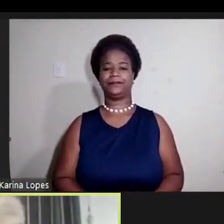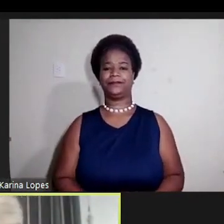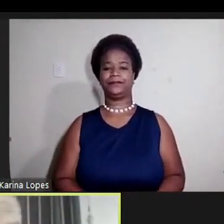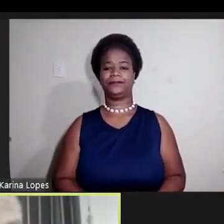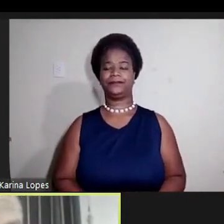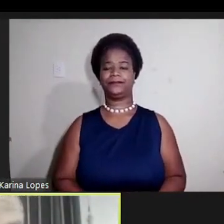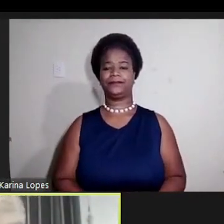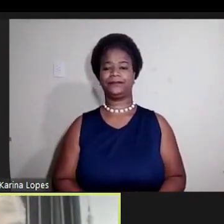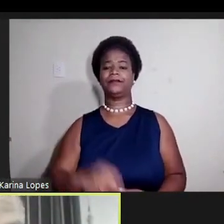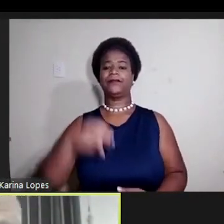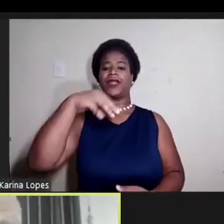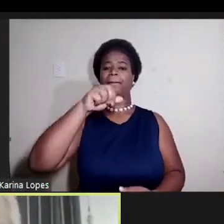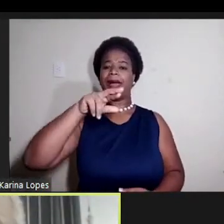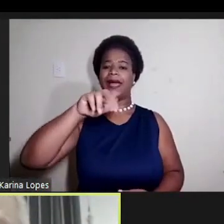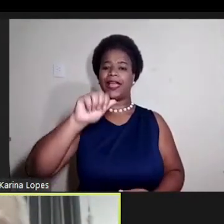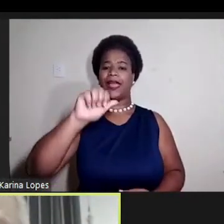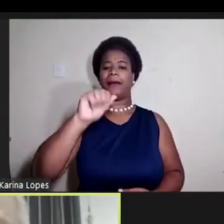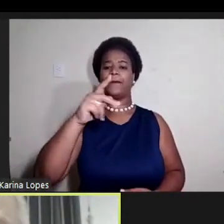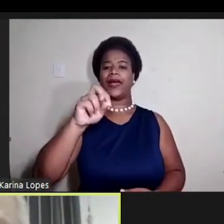Maria Aparecida,